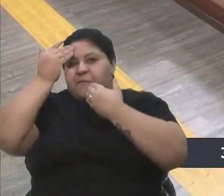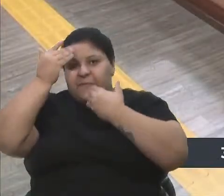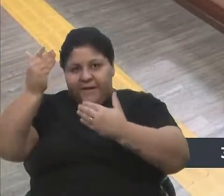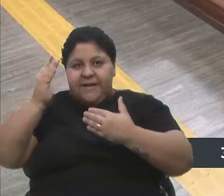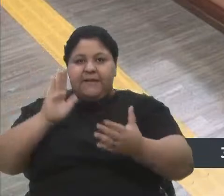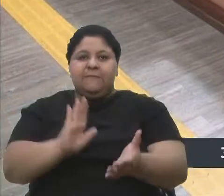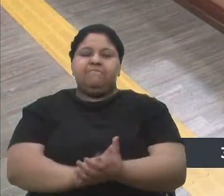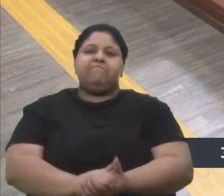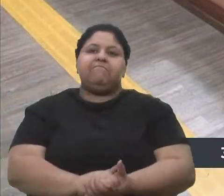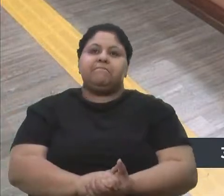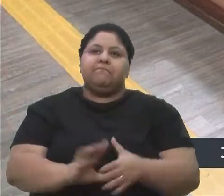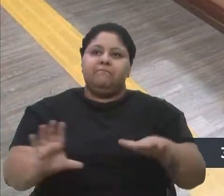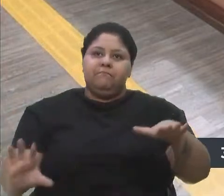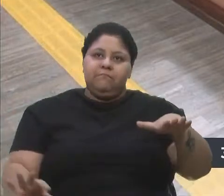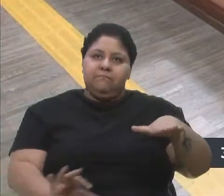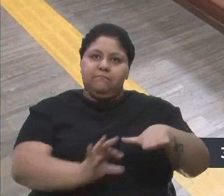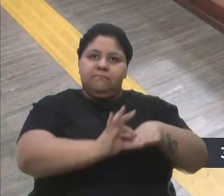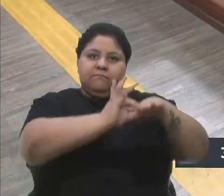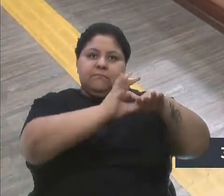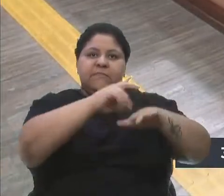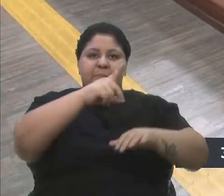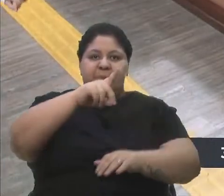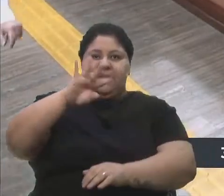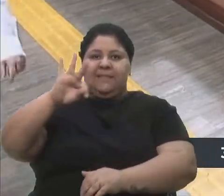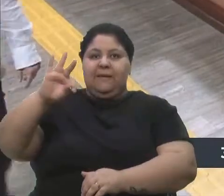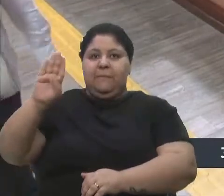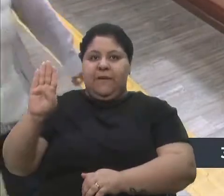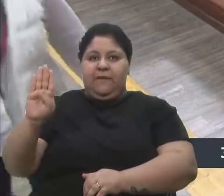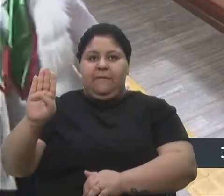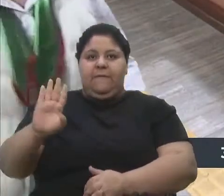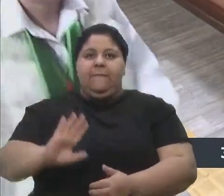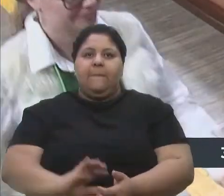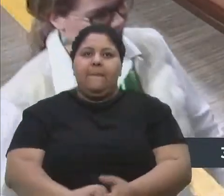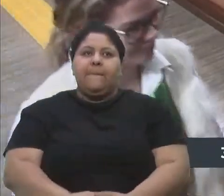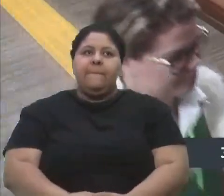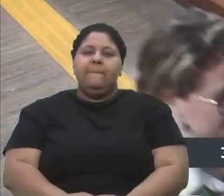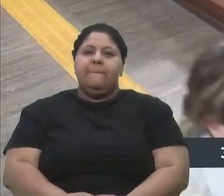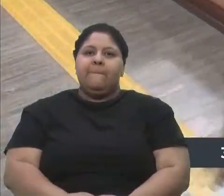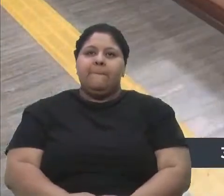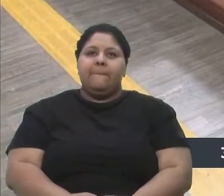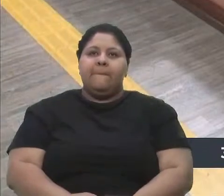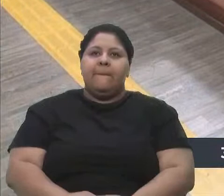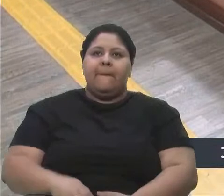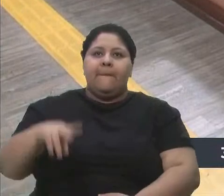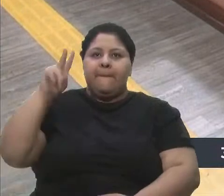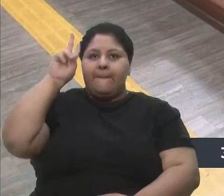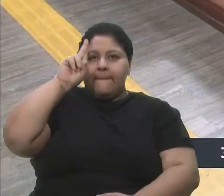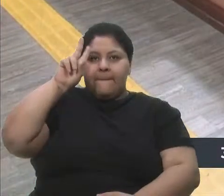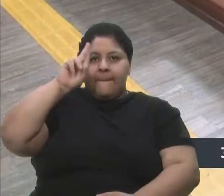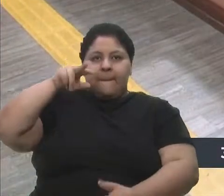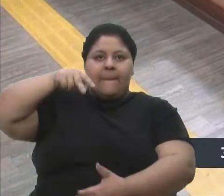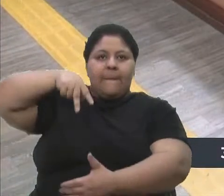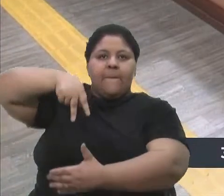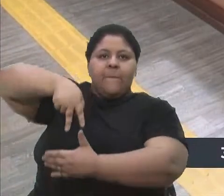Obrigado. Declaração de líder da bancada do PTB. Melocino Ex, na tribuna.